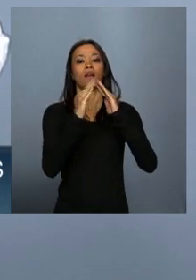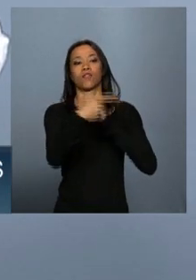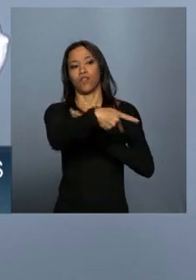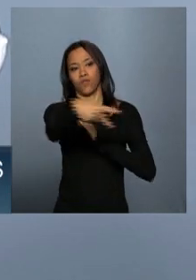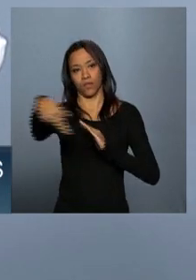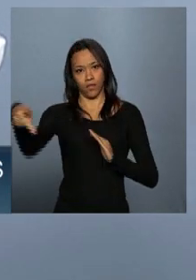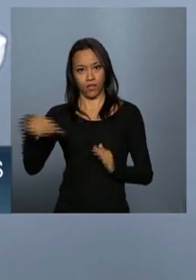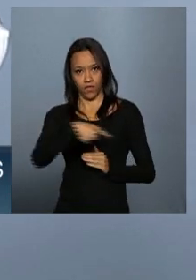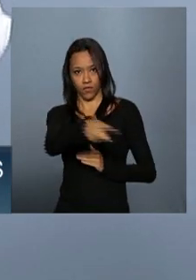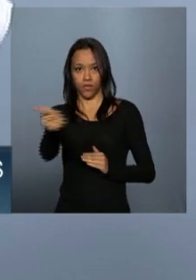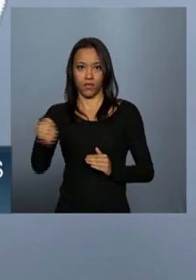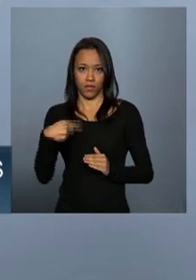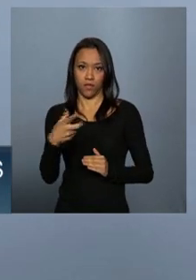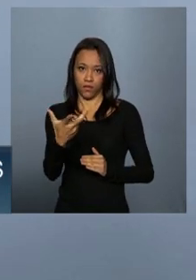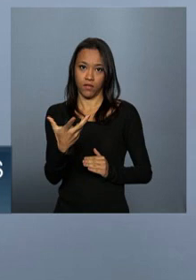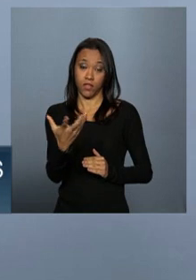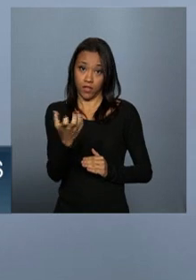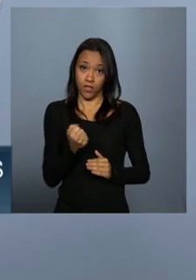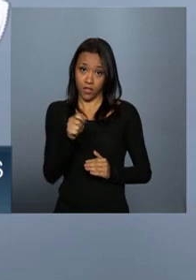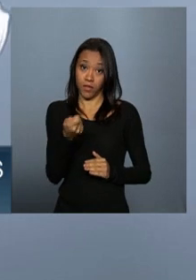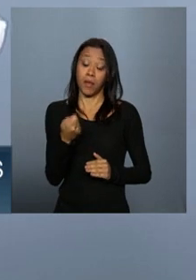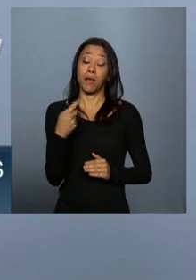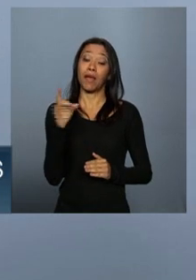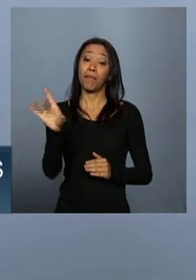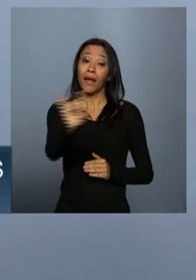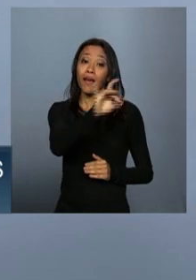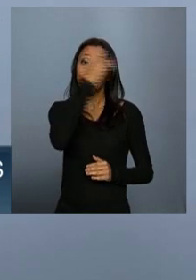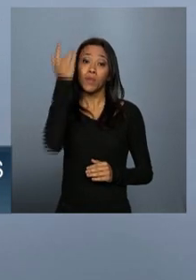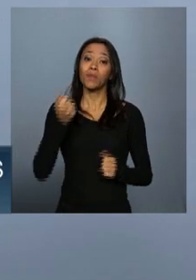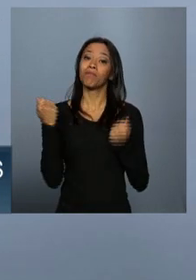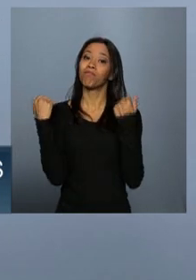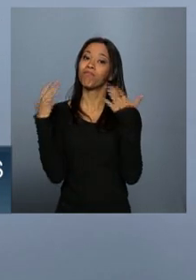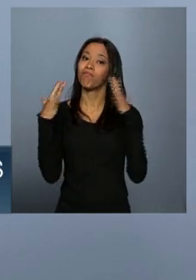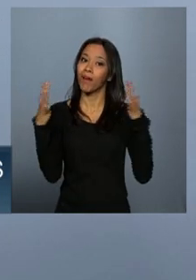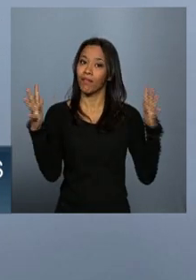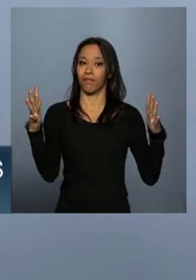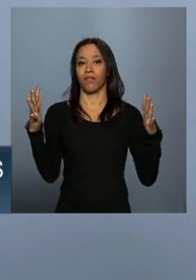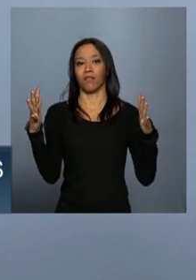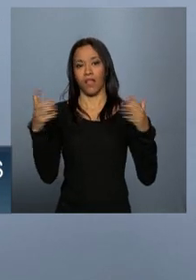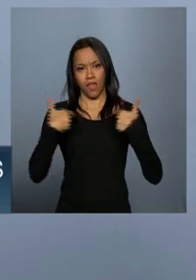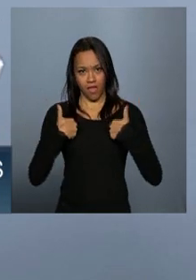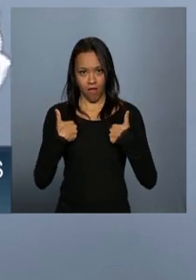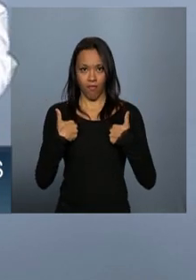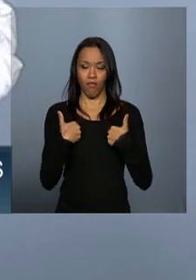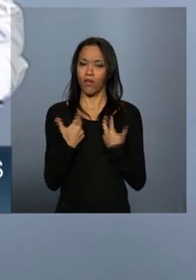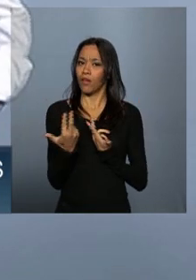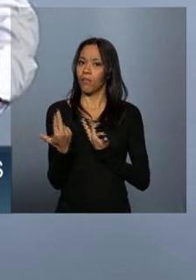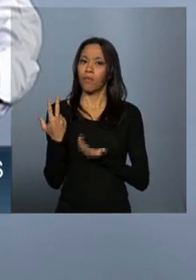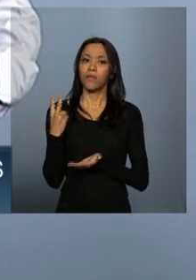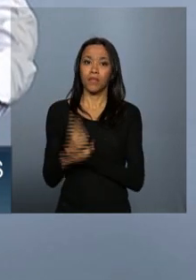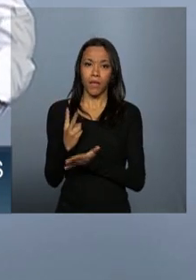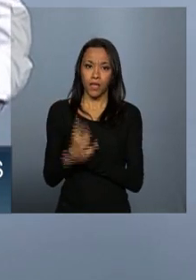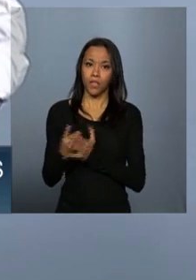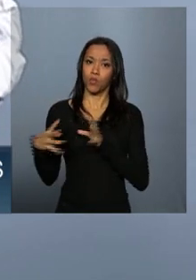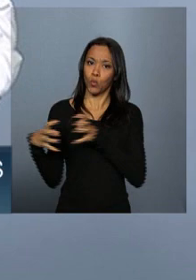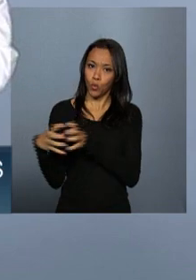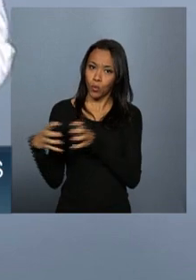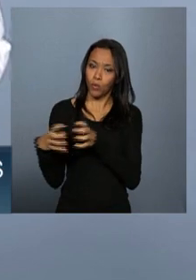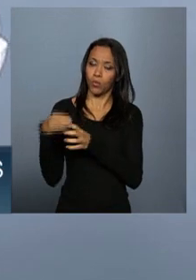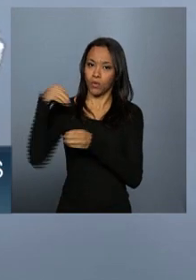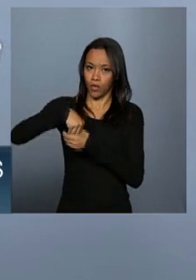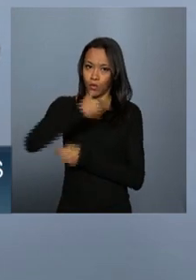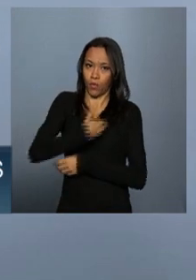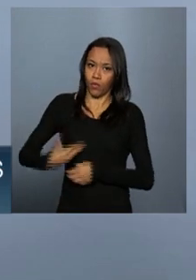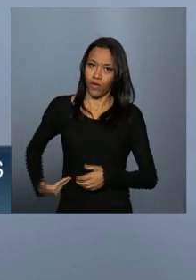recebendo. Então, a cada um de vocês, parabéns. Eu, assim como todos aqueles que integram o governo da presidenta Dilma,